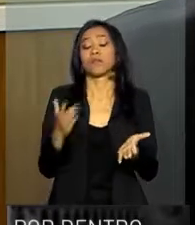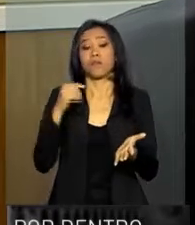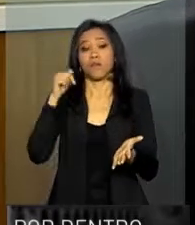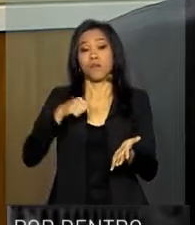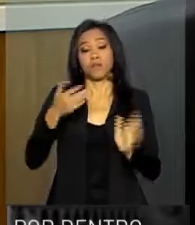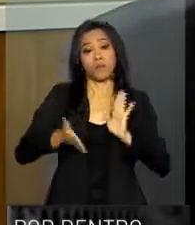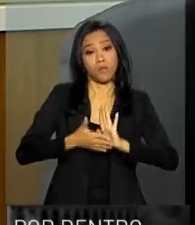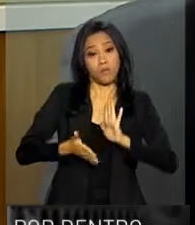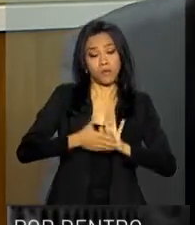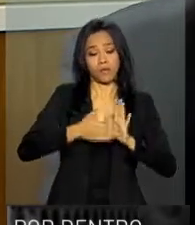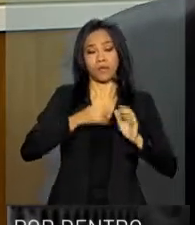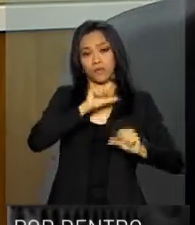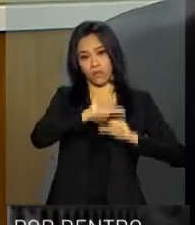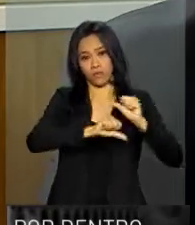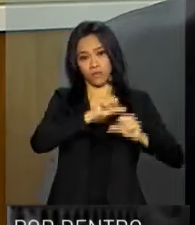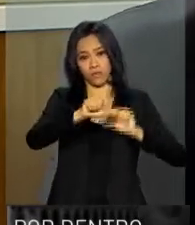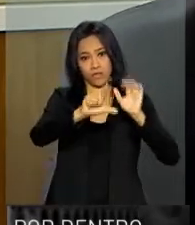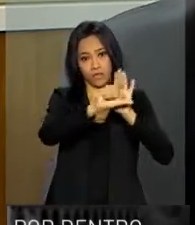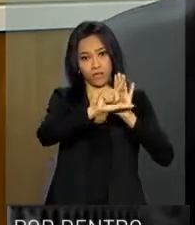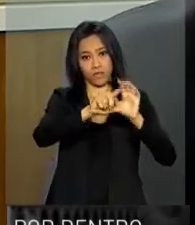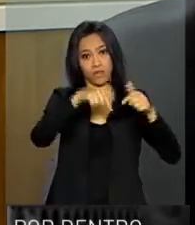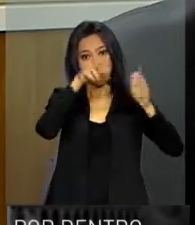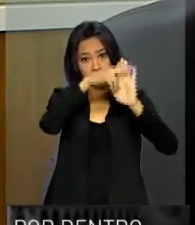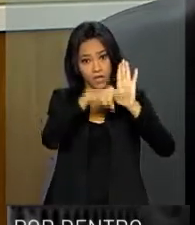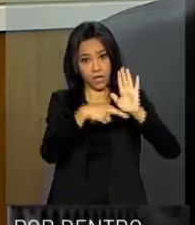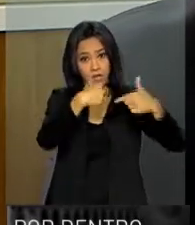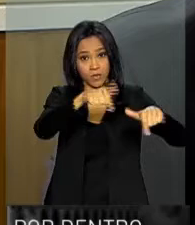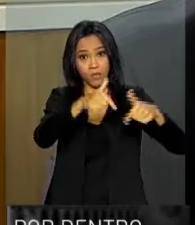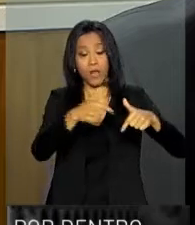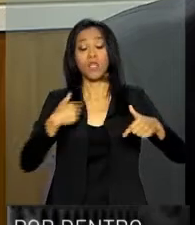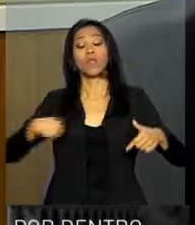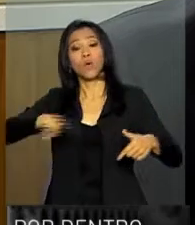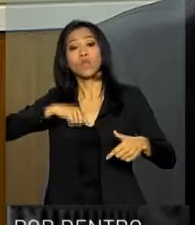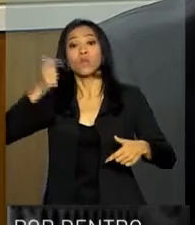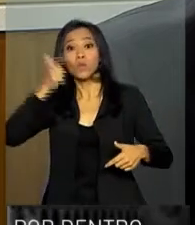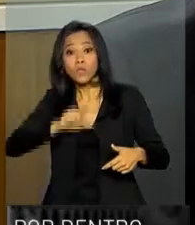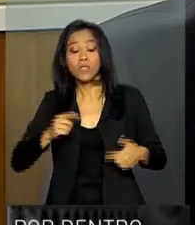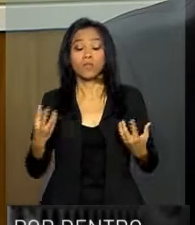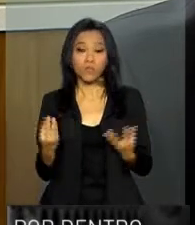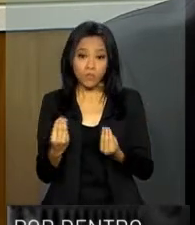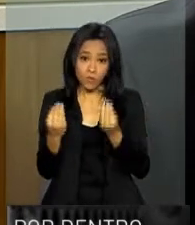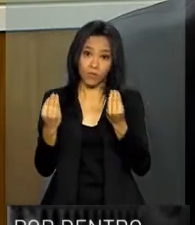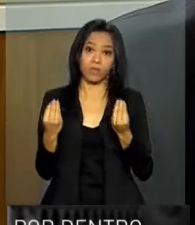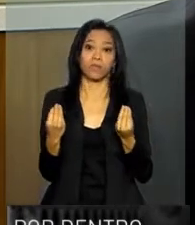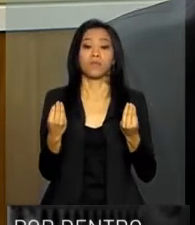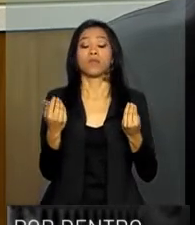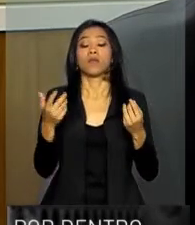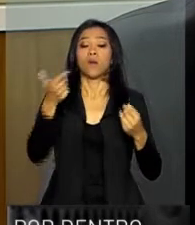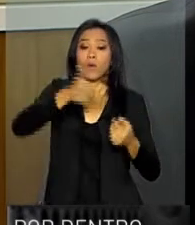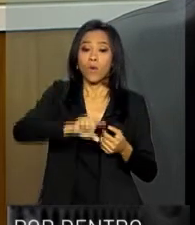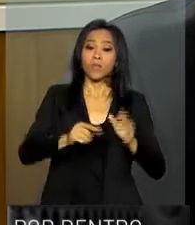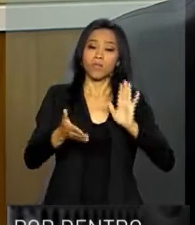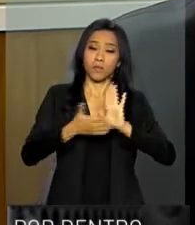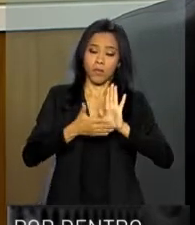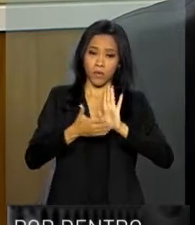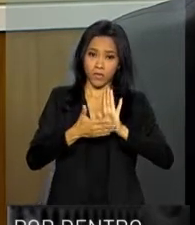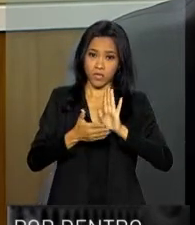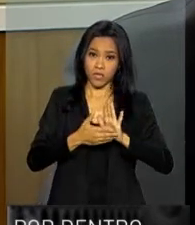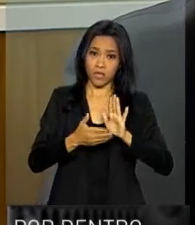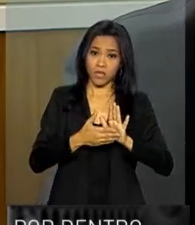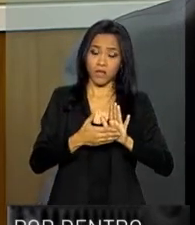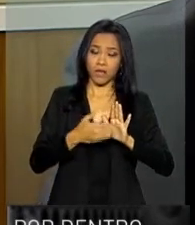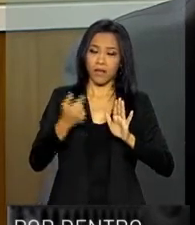trabalhistas nós ganhamos o trabalho intermitente do turismo é com as reformas também aqui presente nesse pl nós estamos propondo